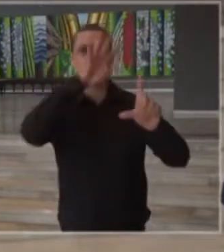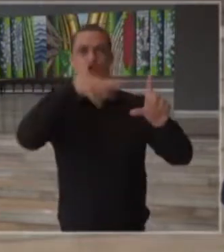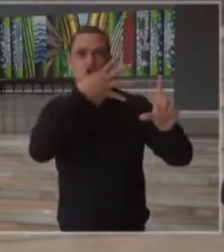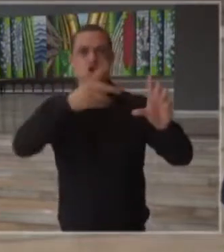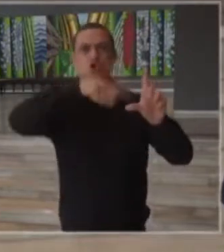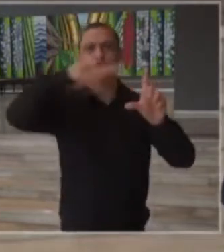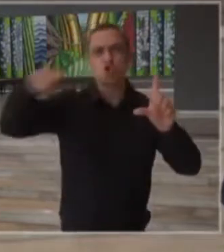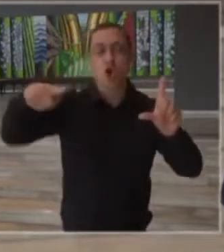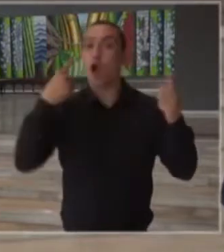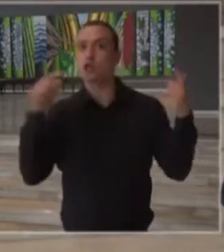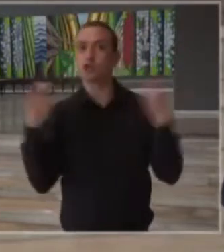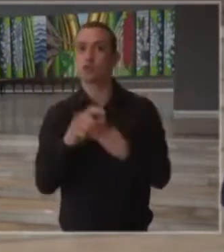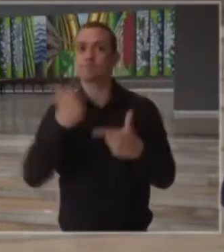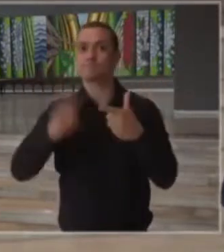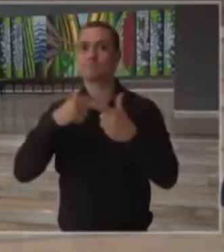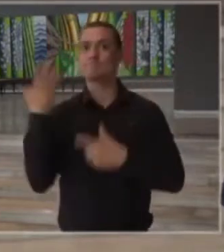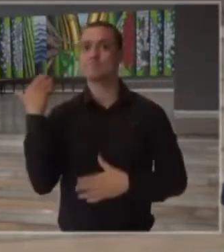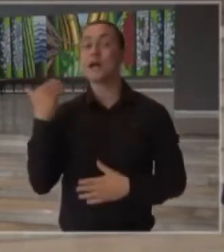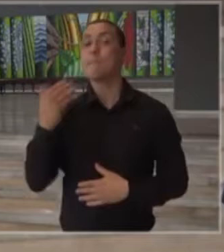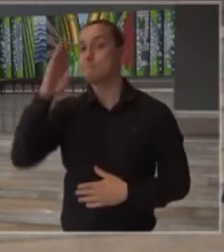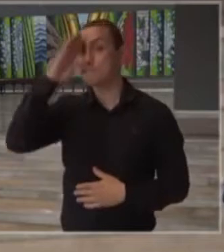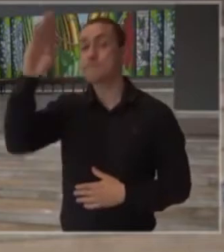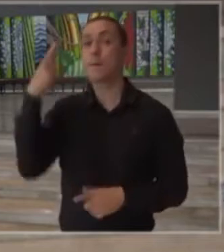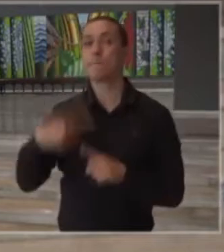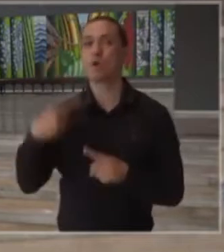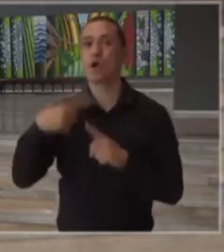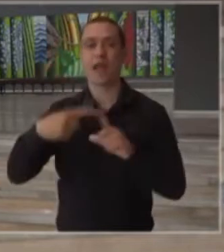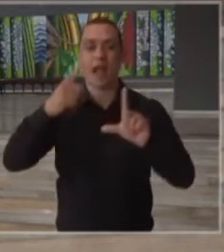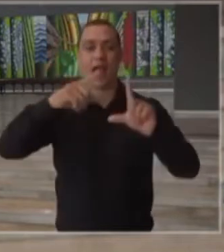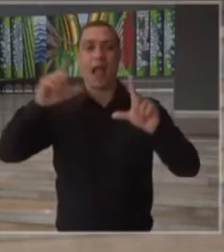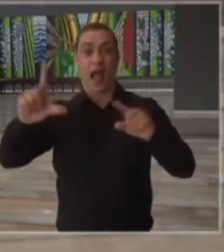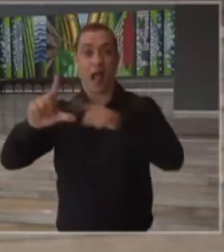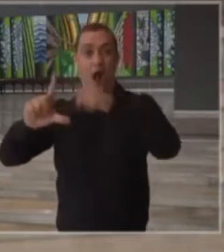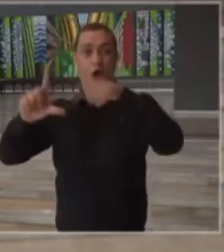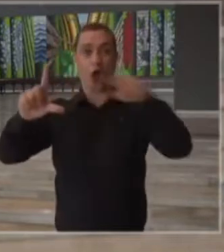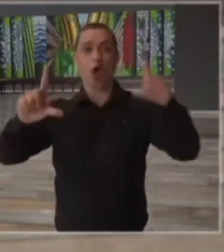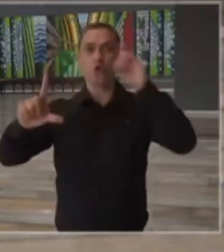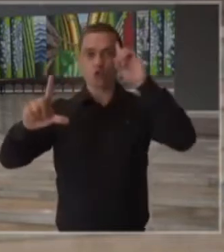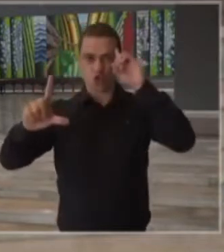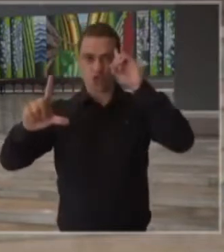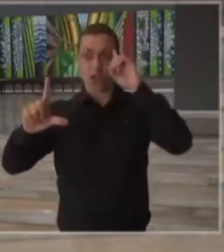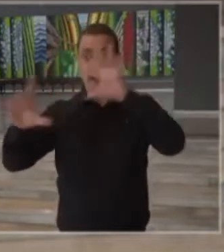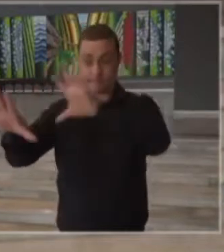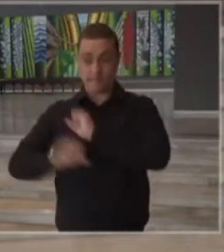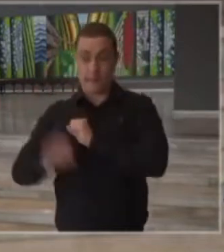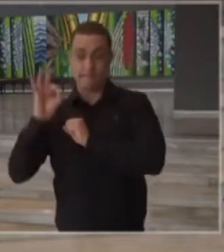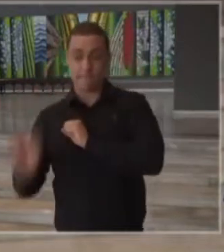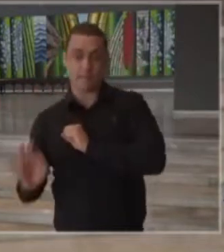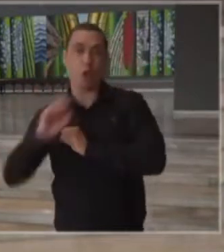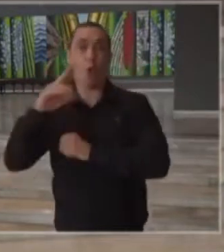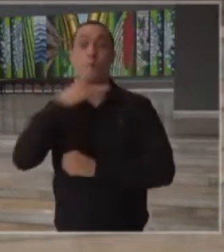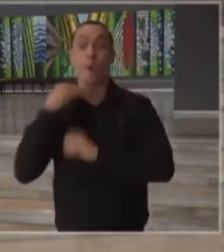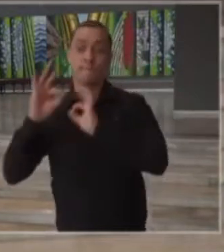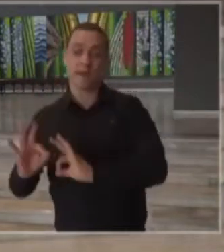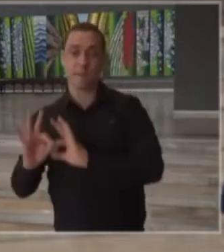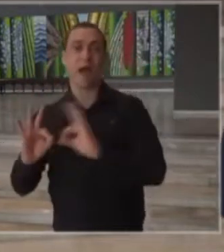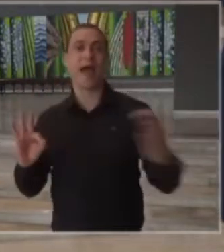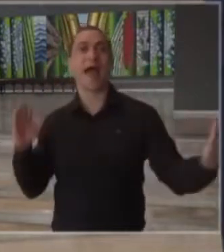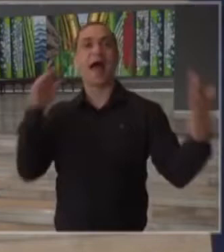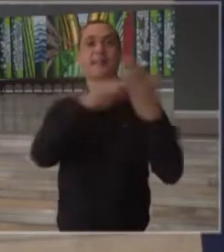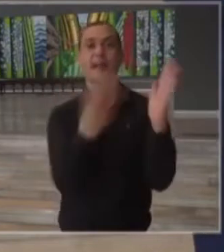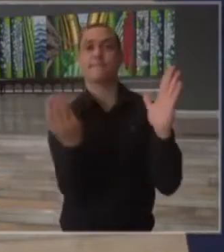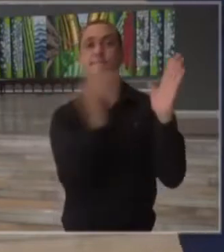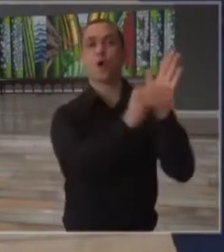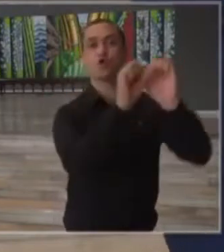fases, que é gerado principalmente pela oscilação entre as datas do evento e da notificação ao sistema. Ele